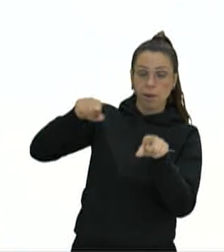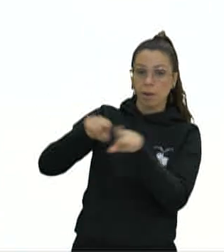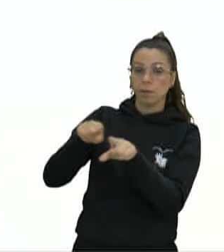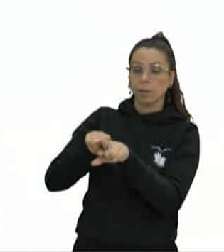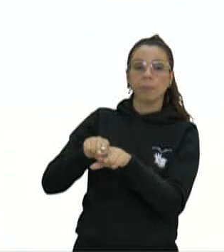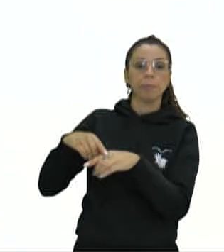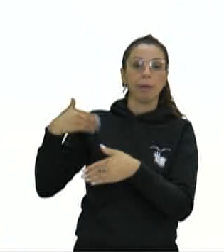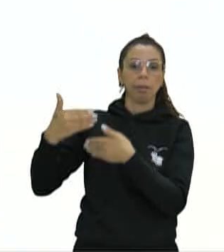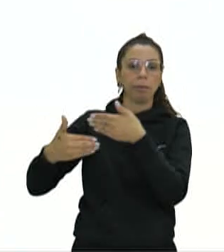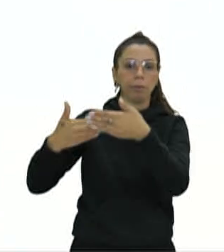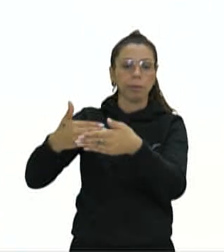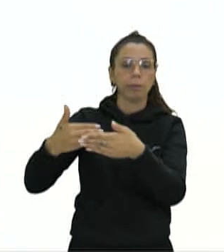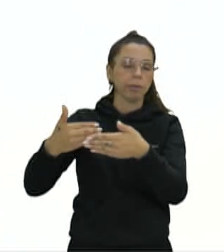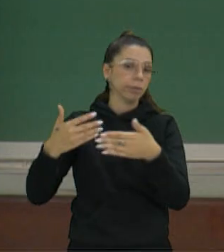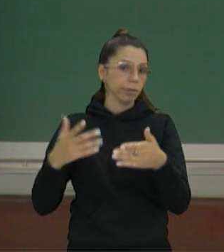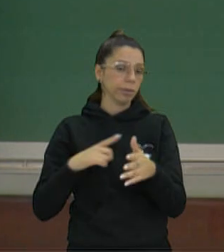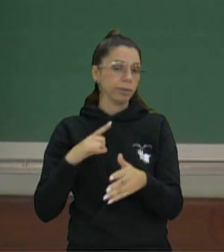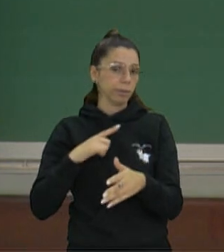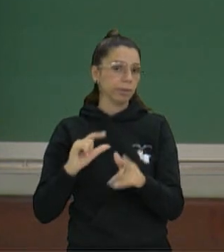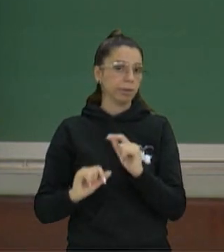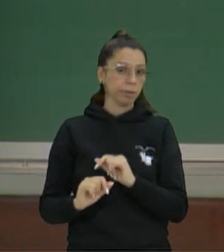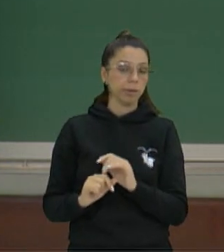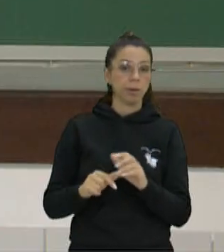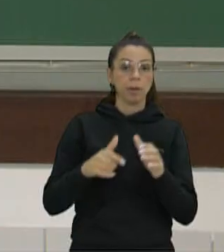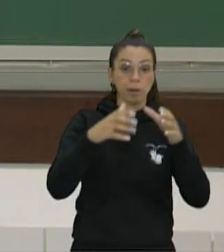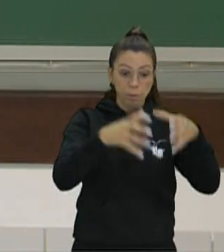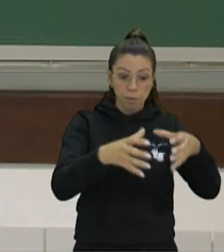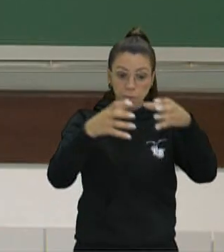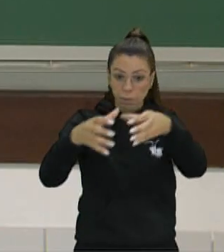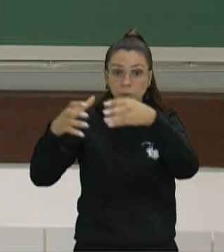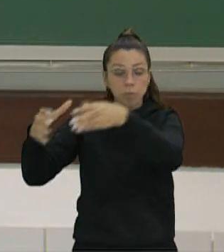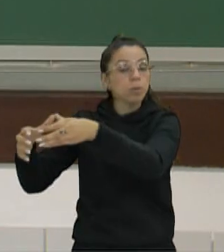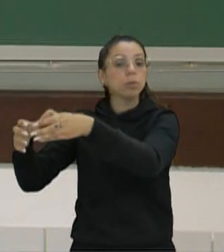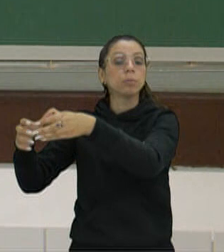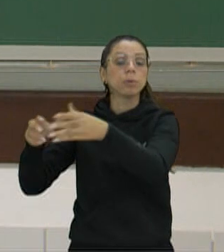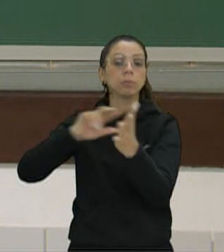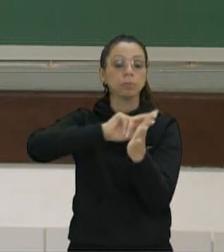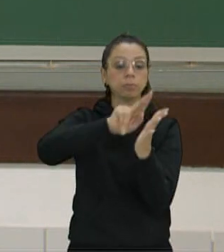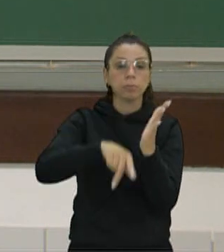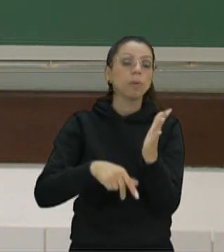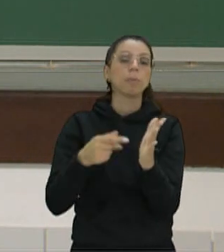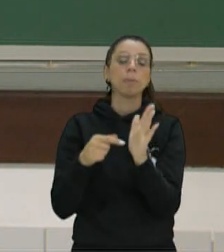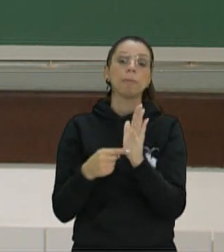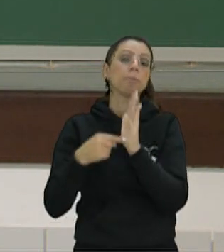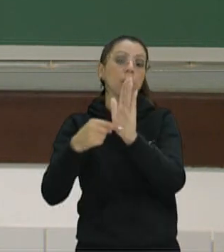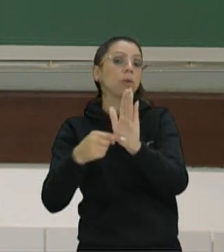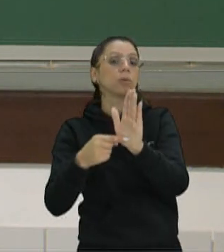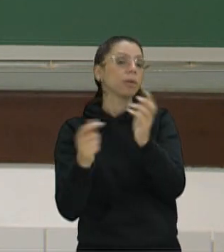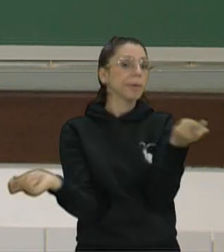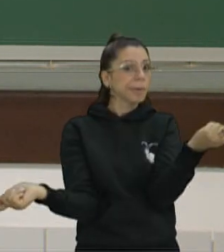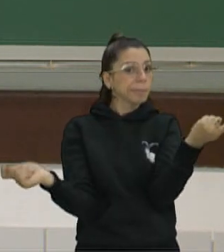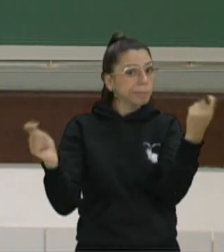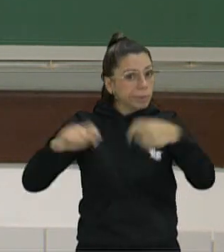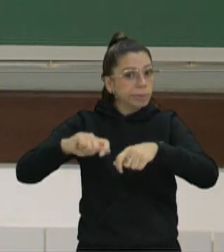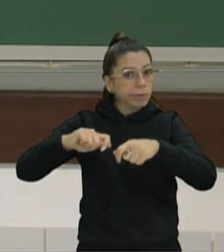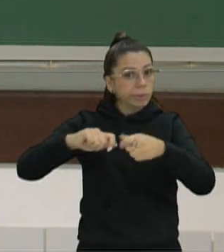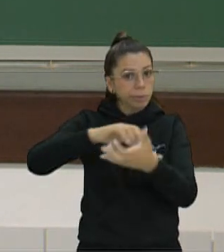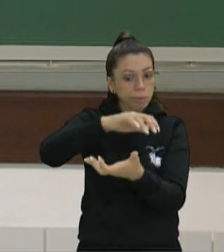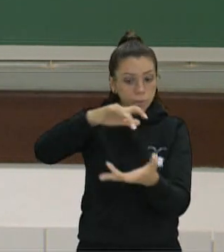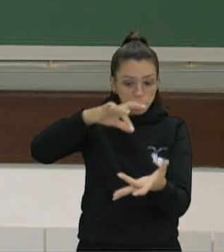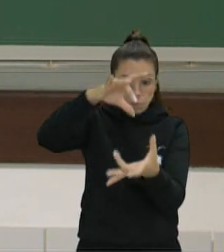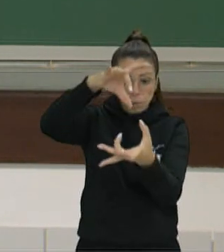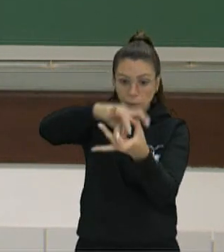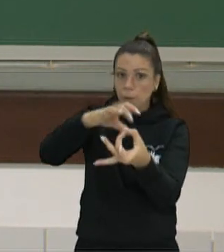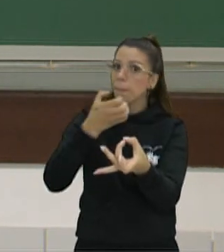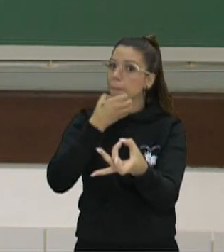universalistas e progressistas. Então, nós temos vários tipos de organizações que prevêem que precisamos de uma globalização melhor